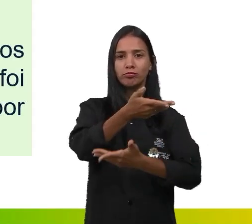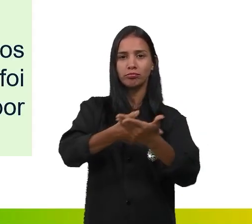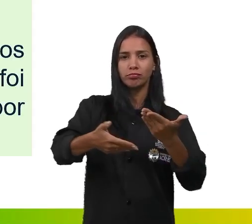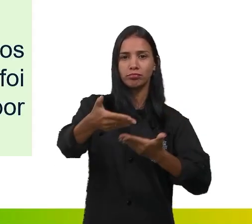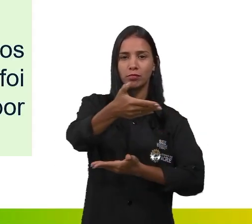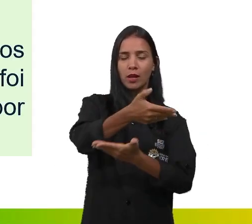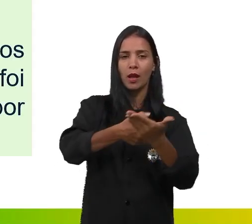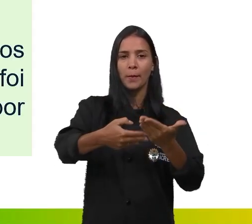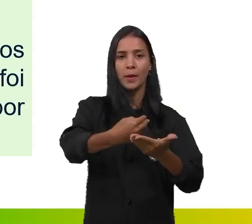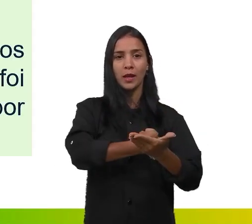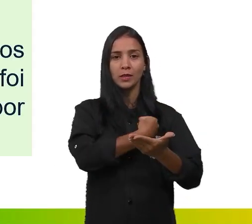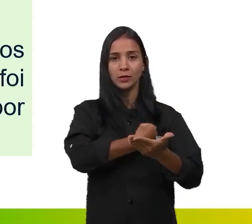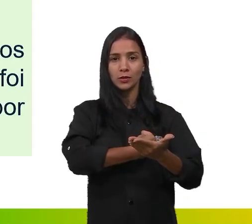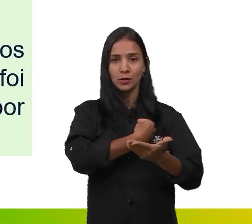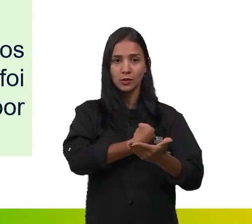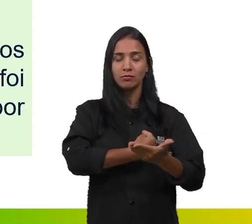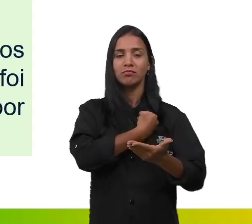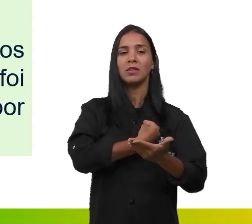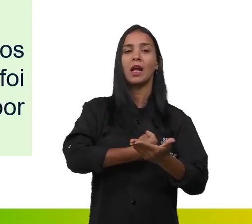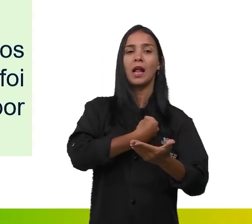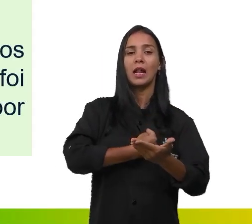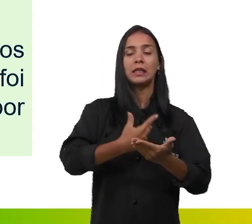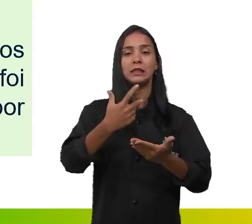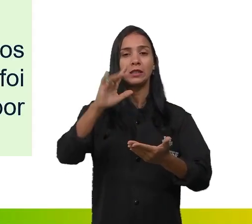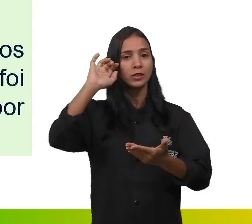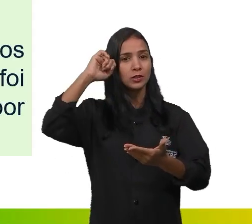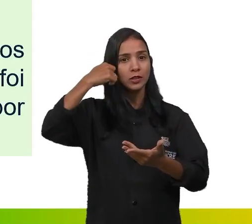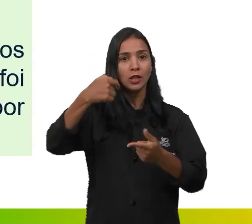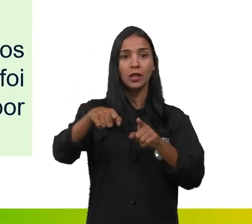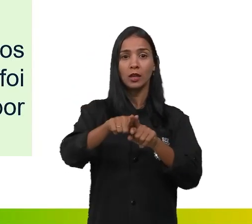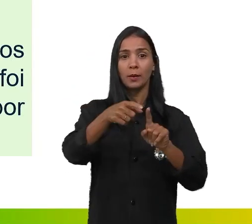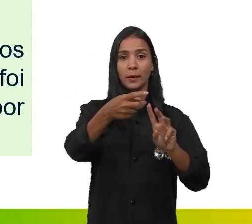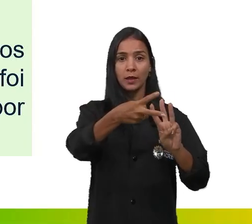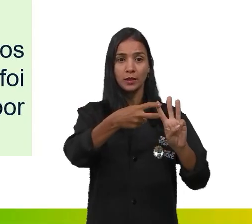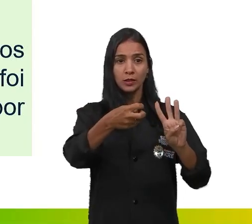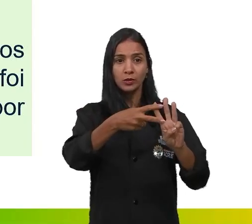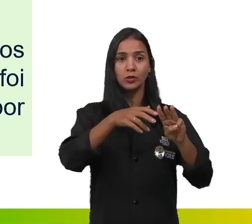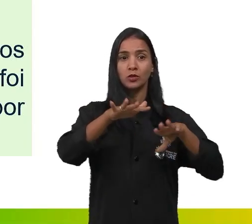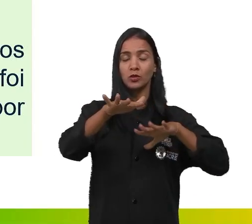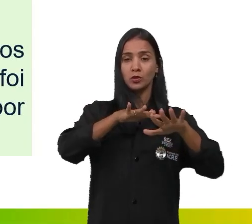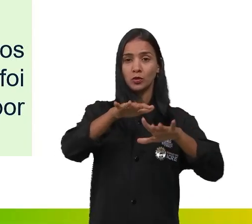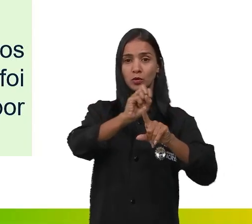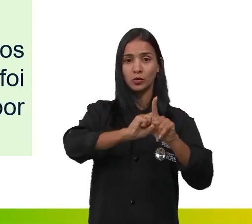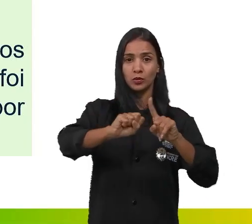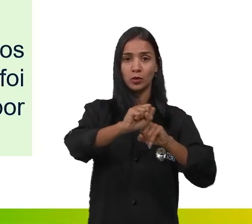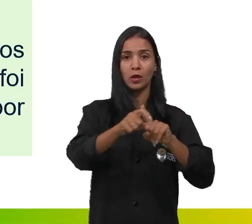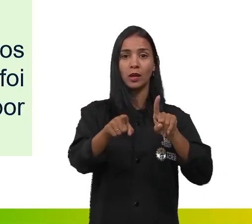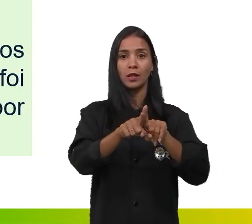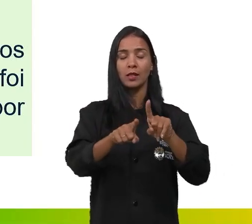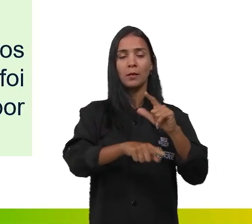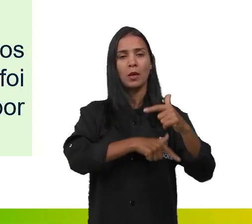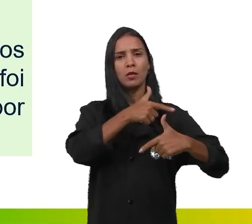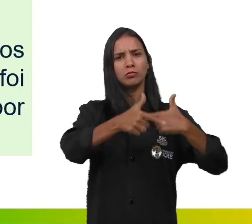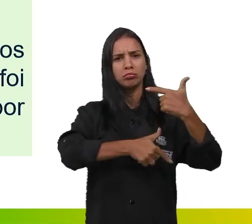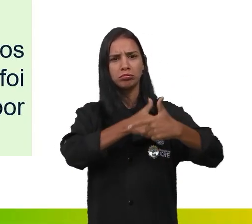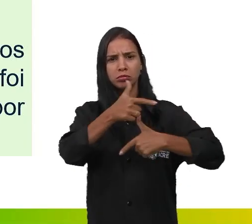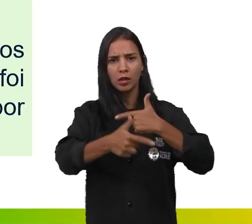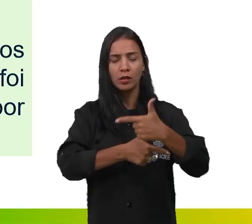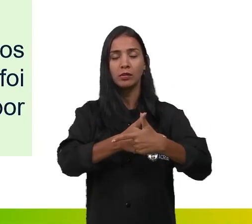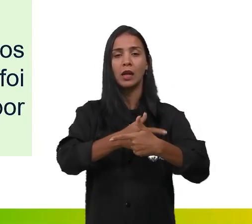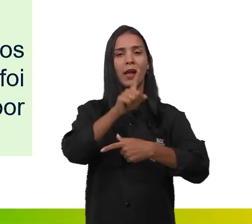indígenas em movimentos sociais e revoltas ao longo da história do Brasil foi significativa